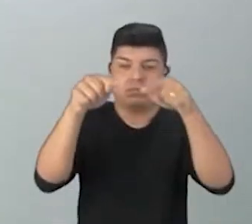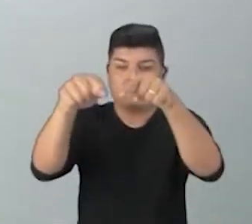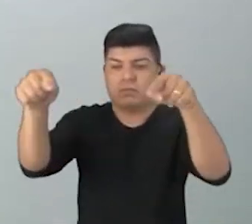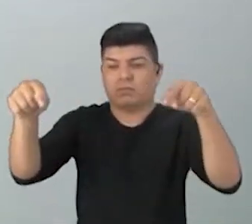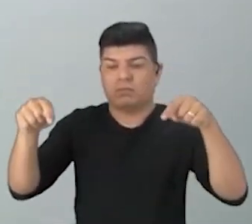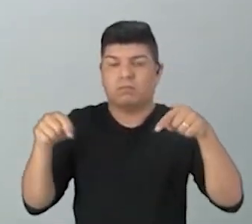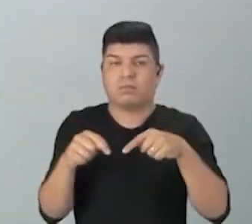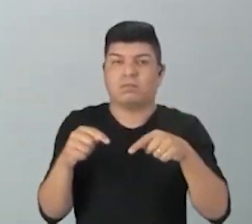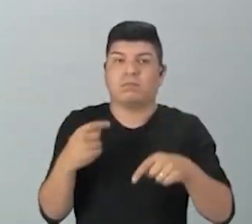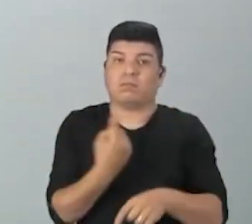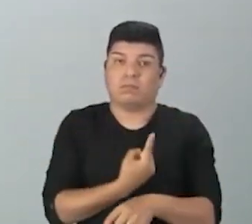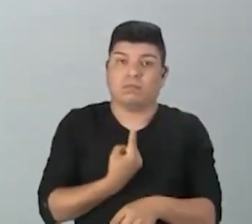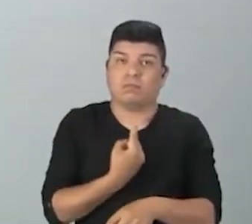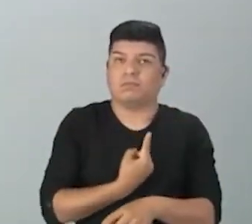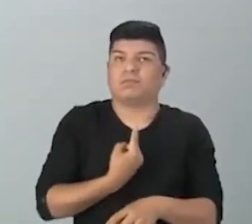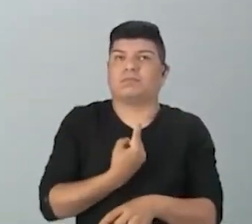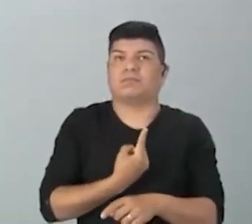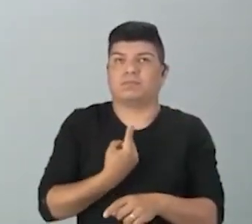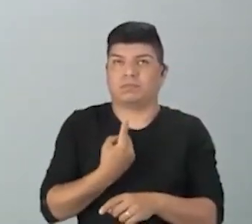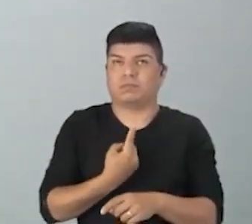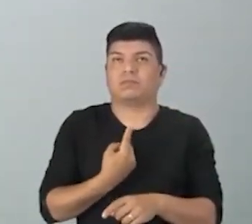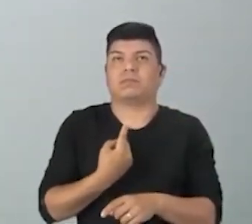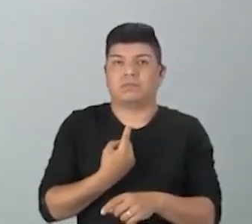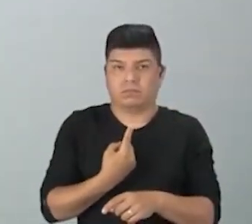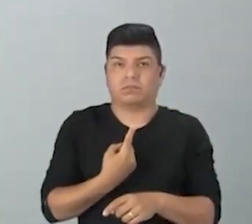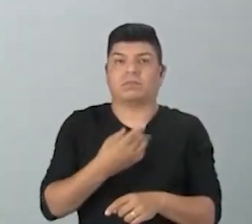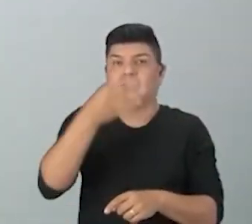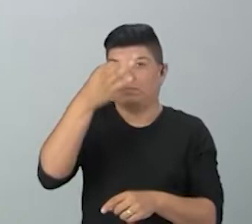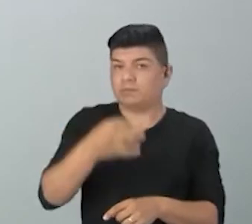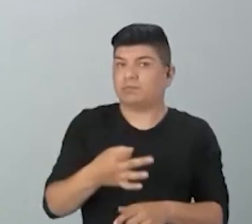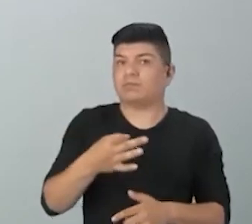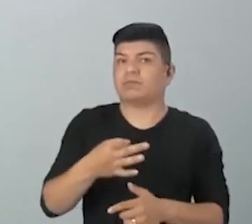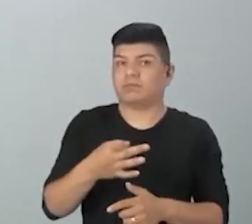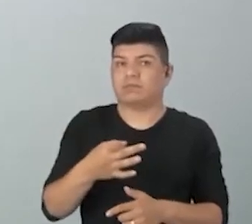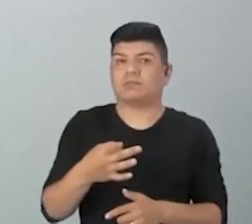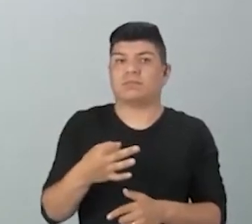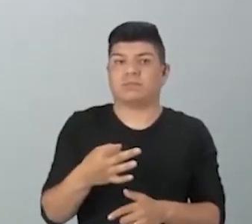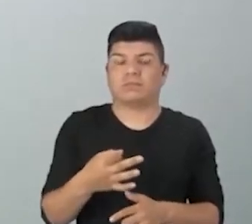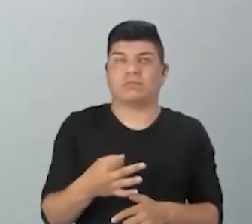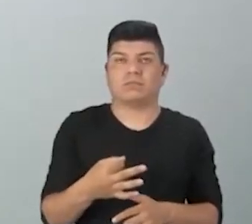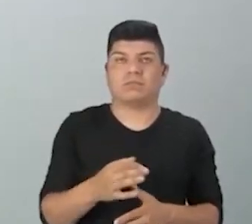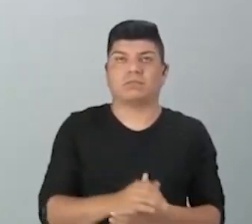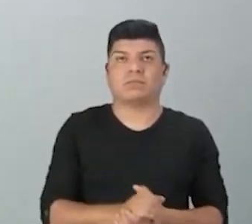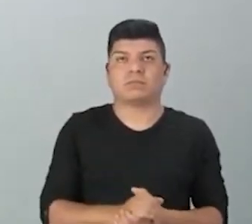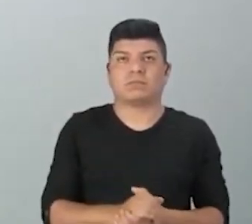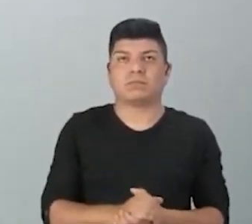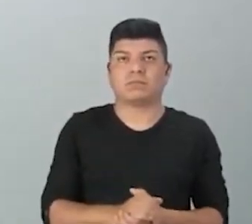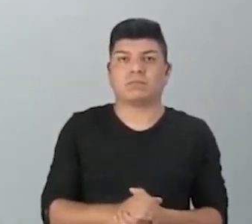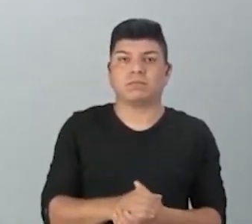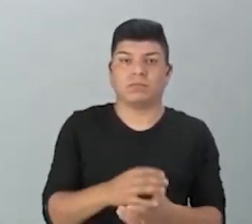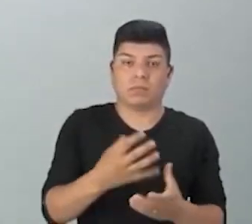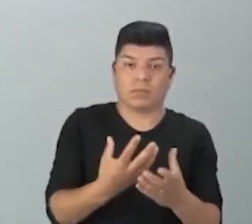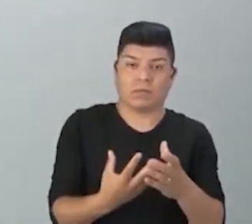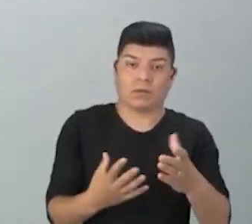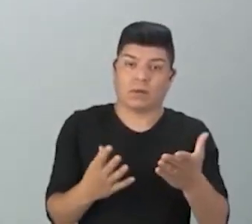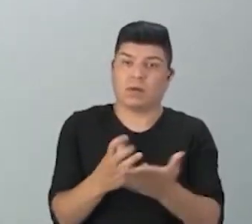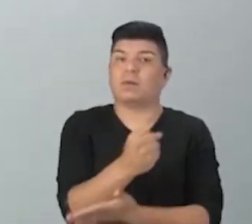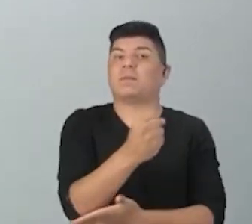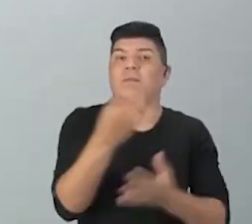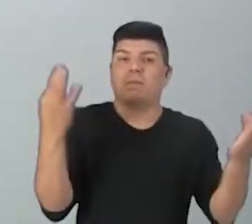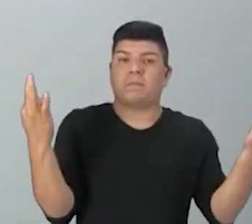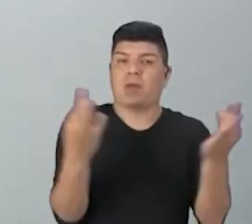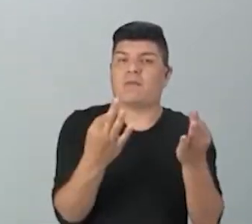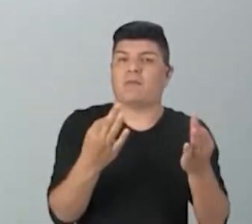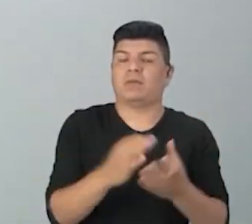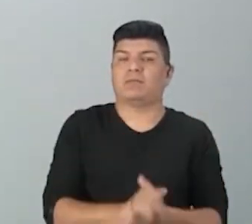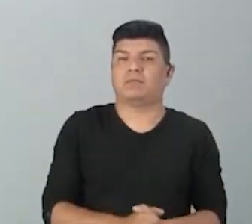uma atuação para poder a telemetria dá certo para que Aquela aquele aquela colheita saia de maneira